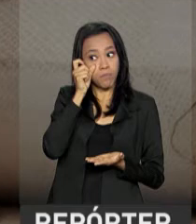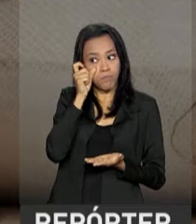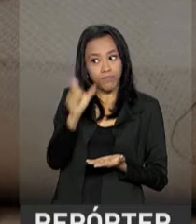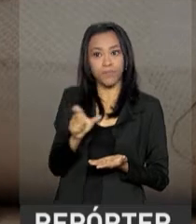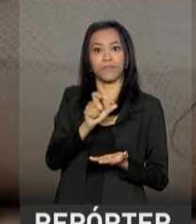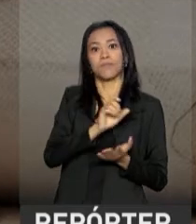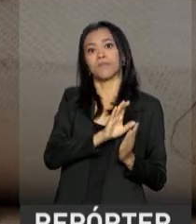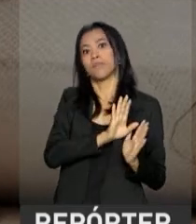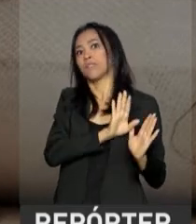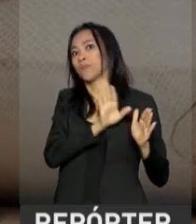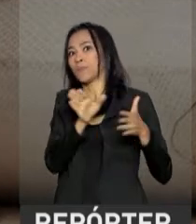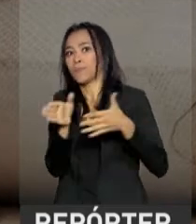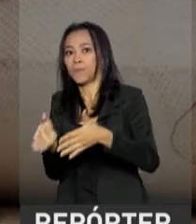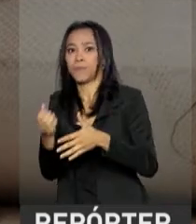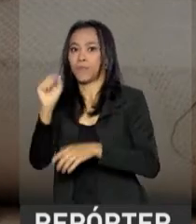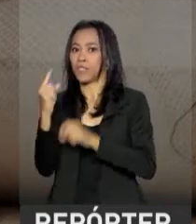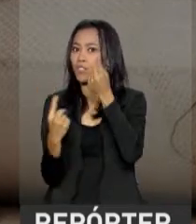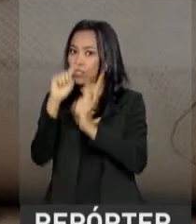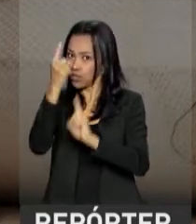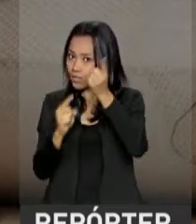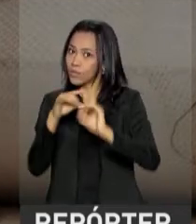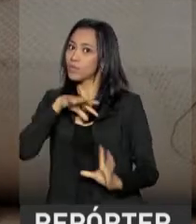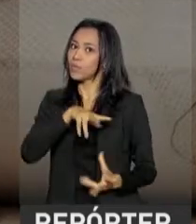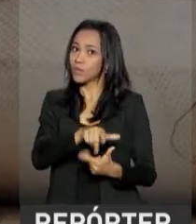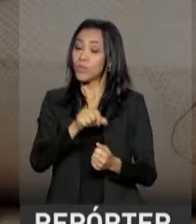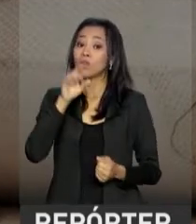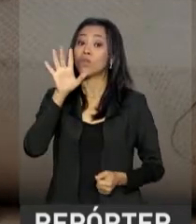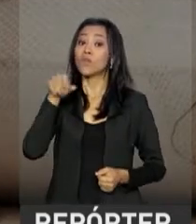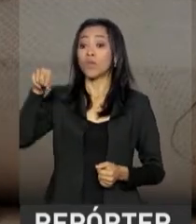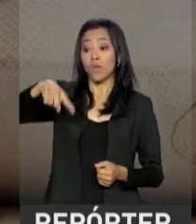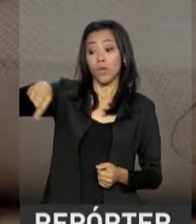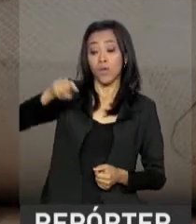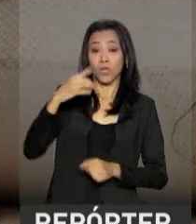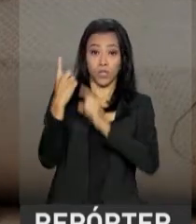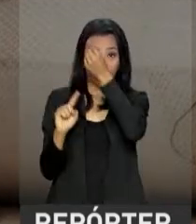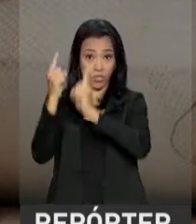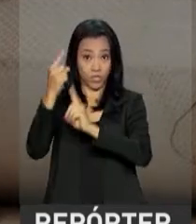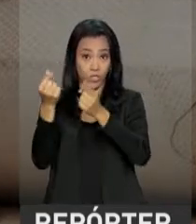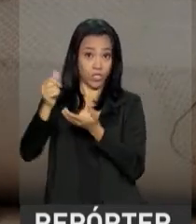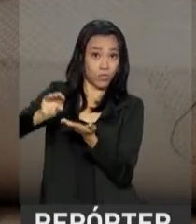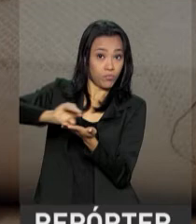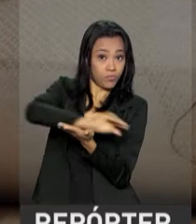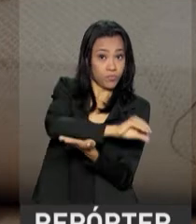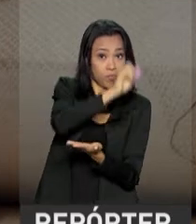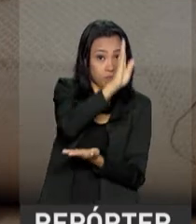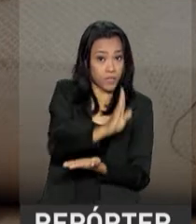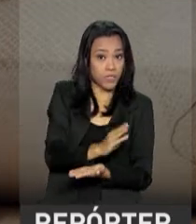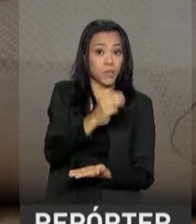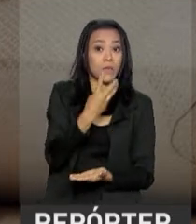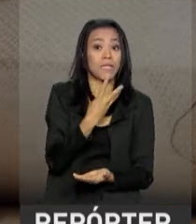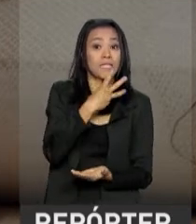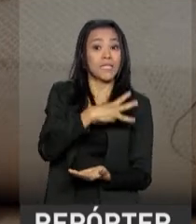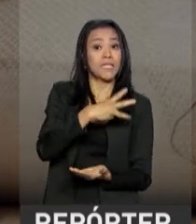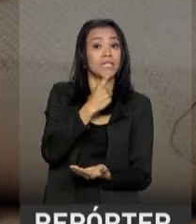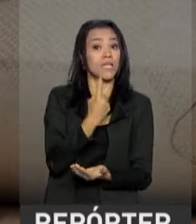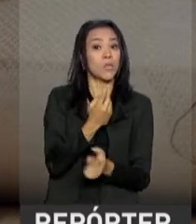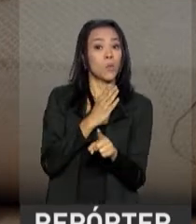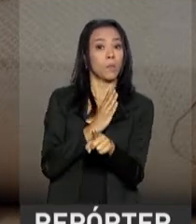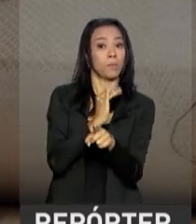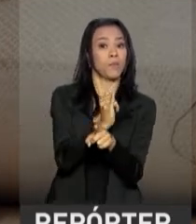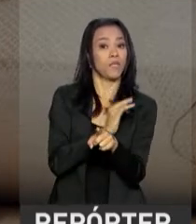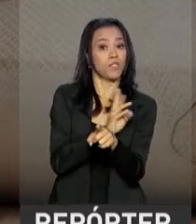investimentos chilenos no mundo. Só em 2017, os chilenos investiram no Brasil cerca de 31 bilhões